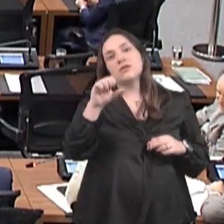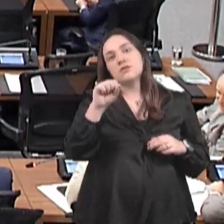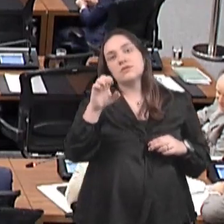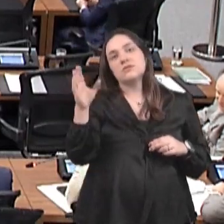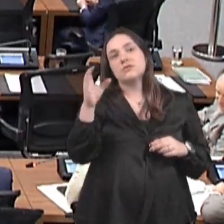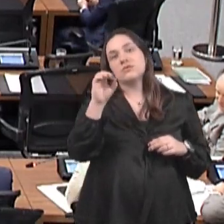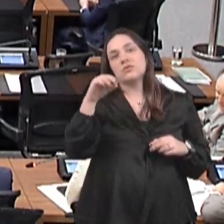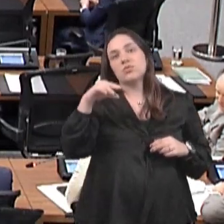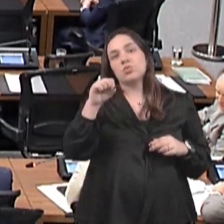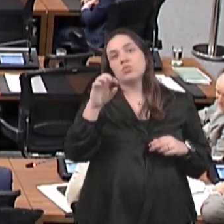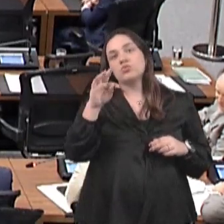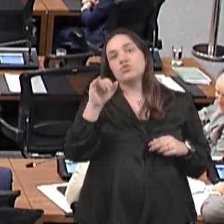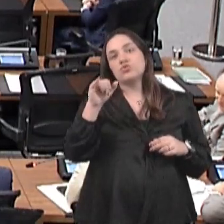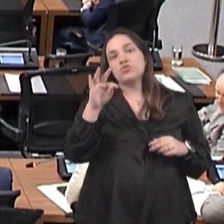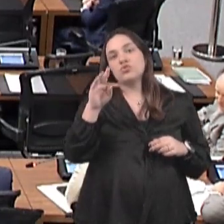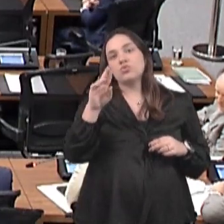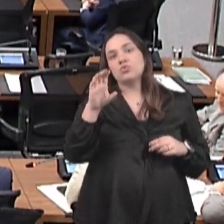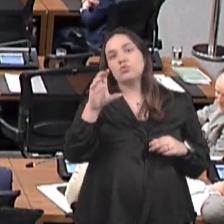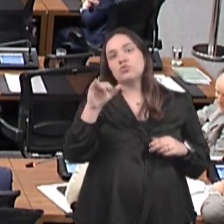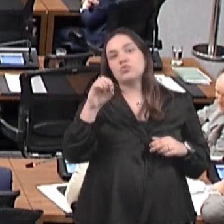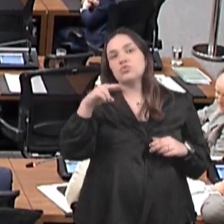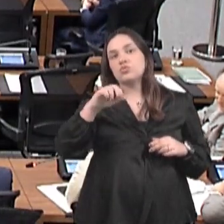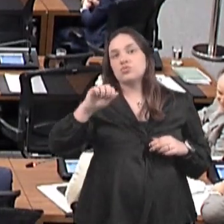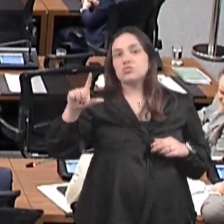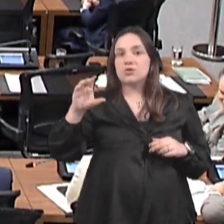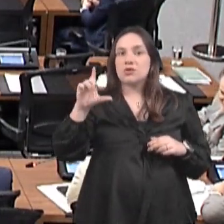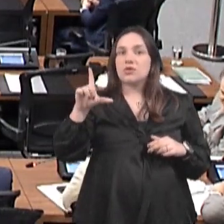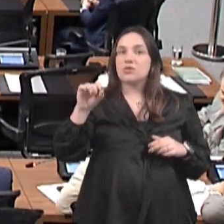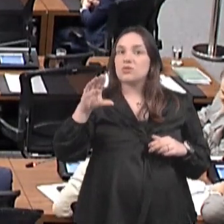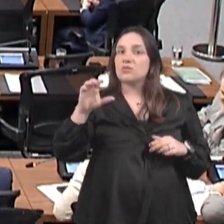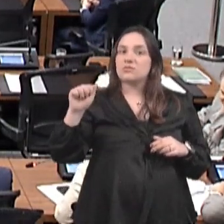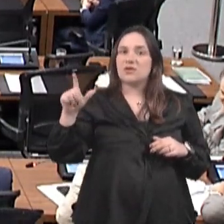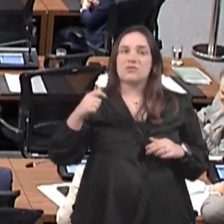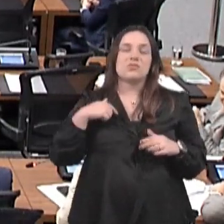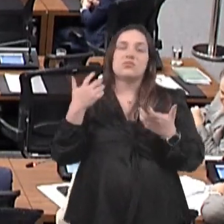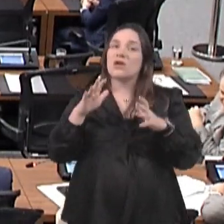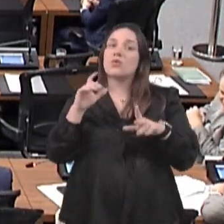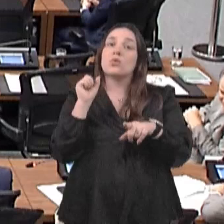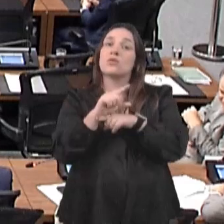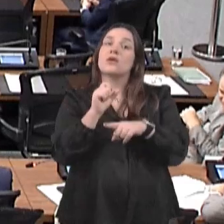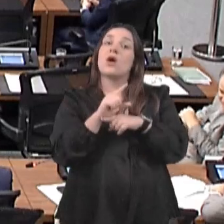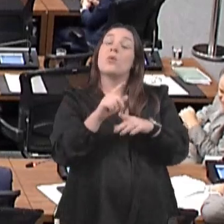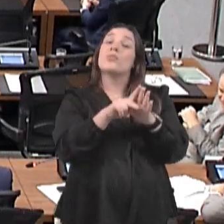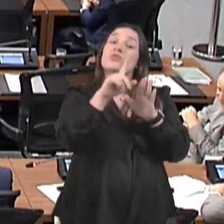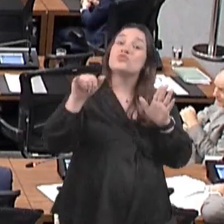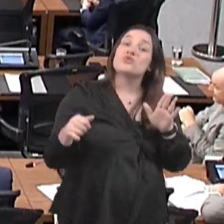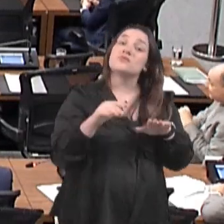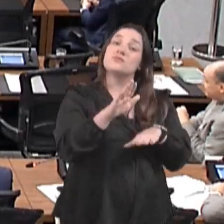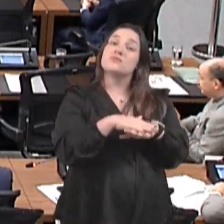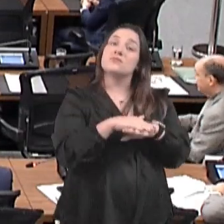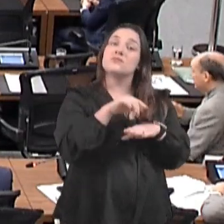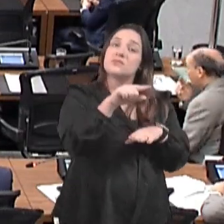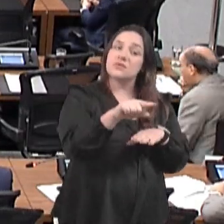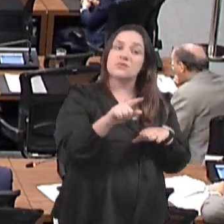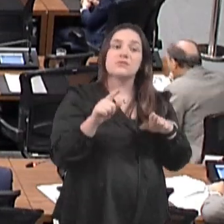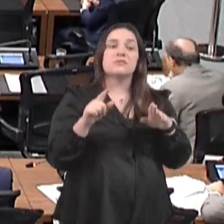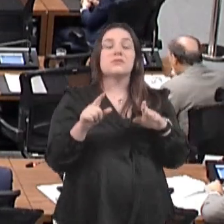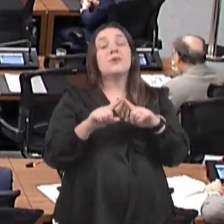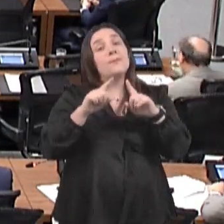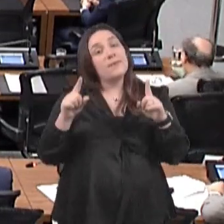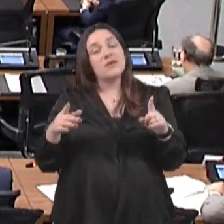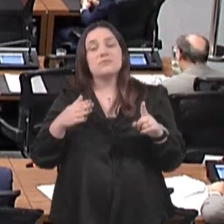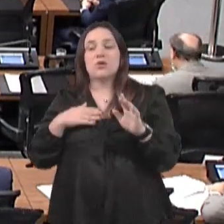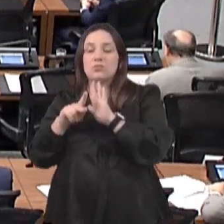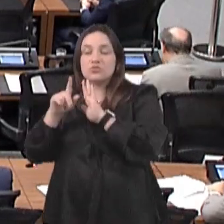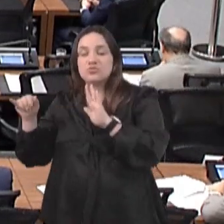a sua competência. Então, assim, longe de estar fazendo críticas ao projeto do autor, como o meu projeto, em